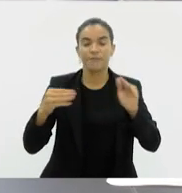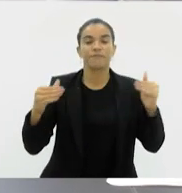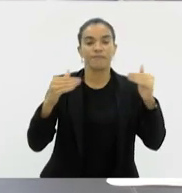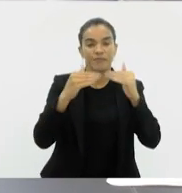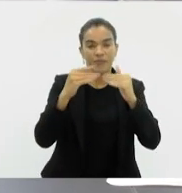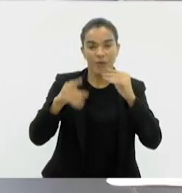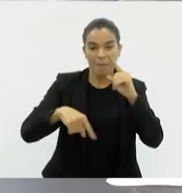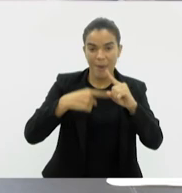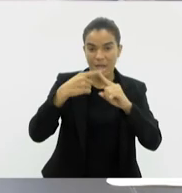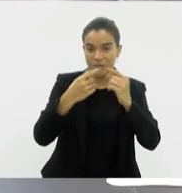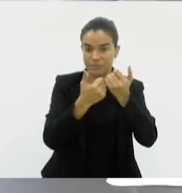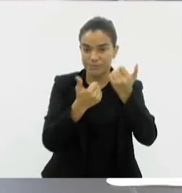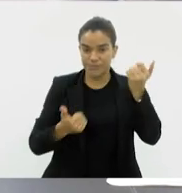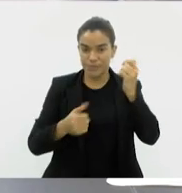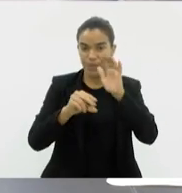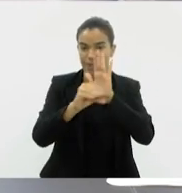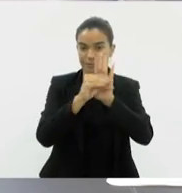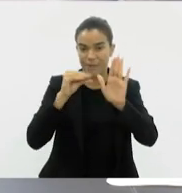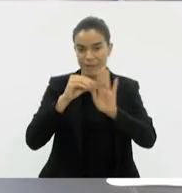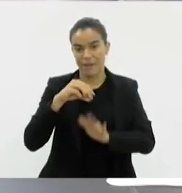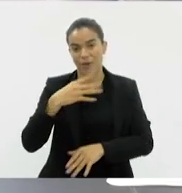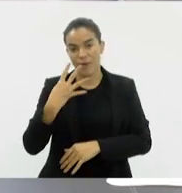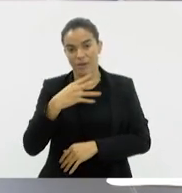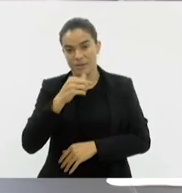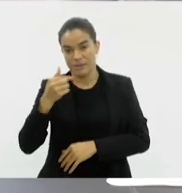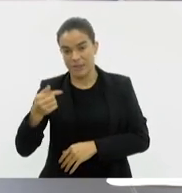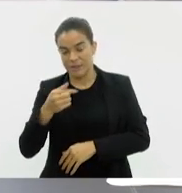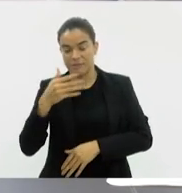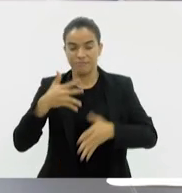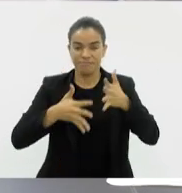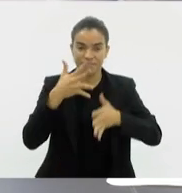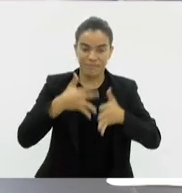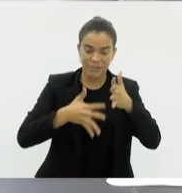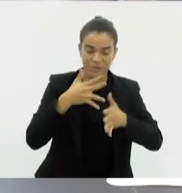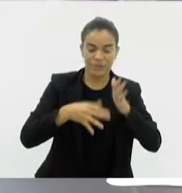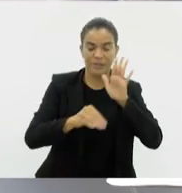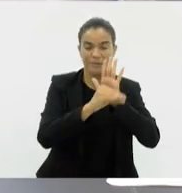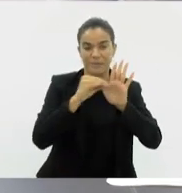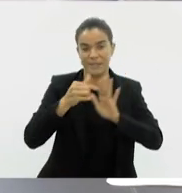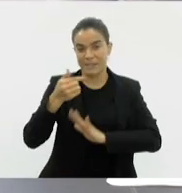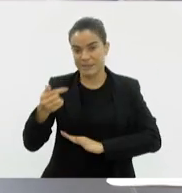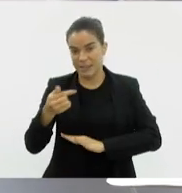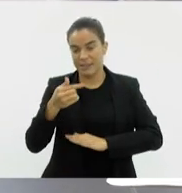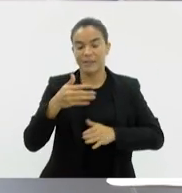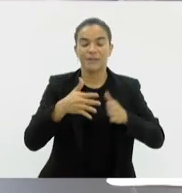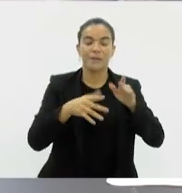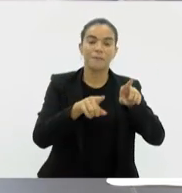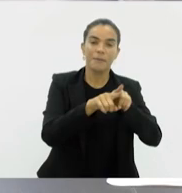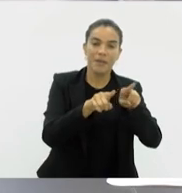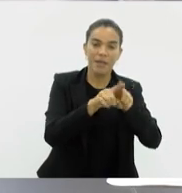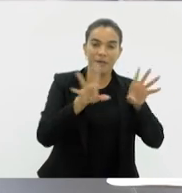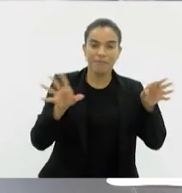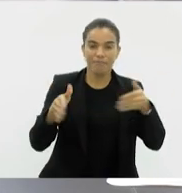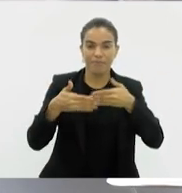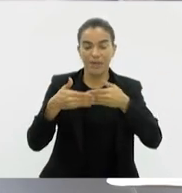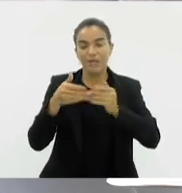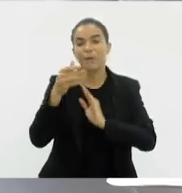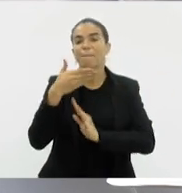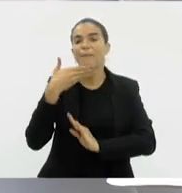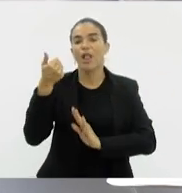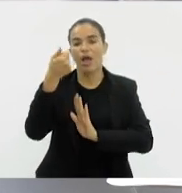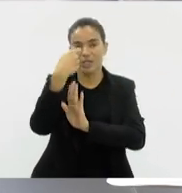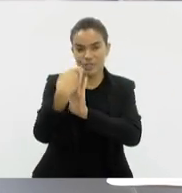com subemenda às emendas 4 e 7, prejudicada a emenda 6 pela aprovação da emenda 3, concluindo por